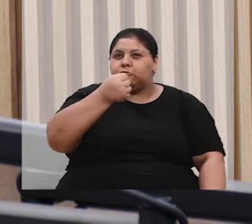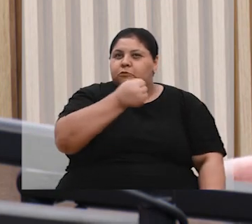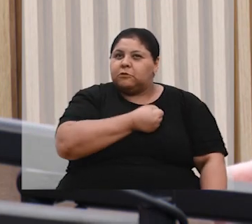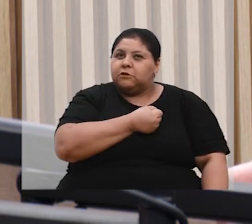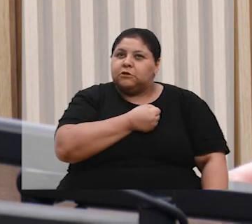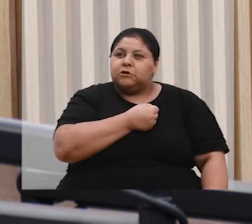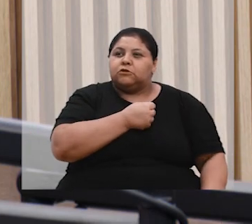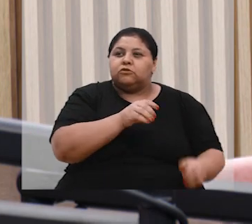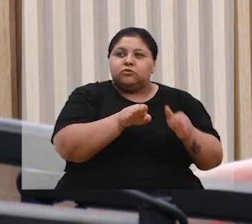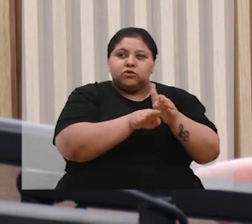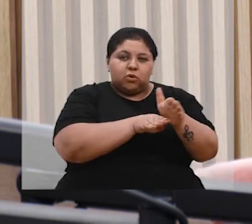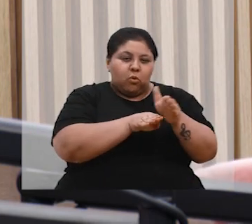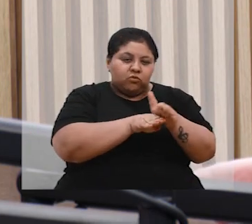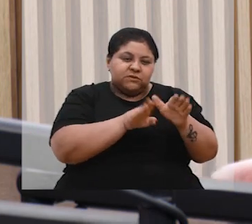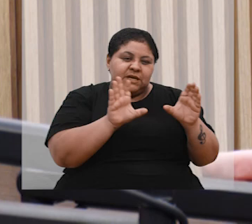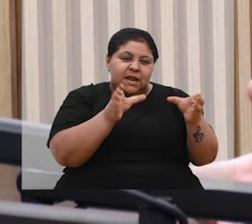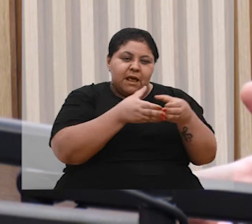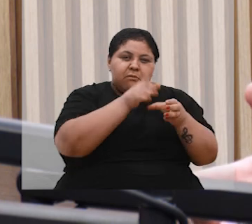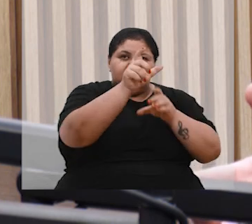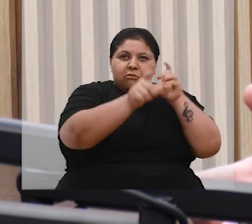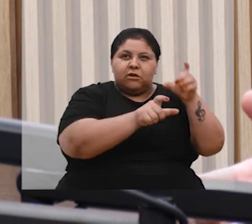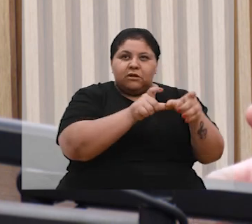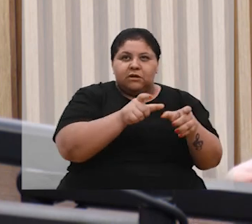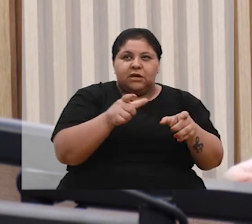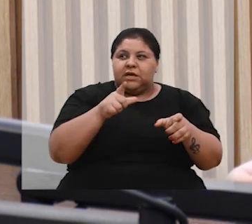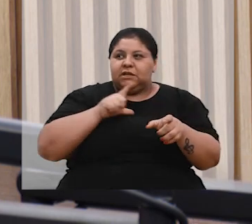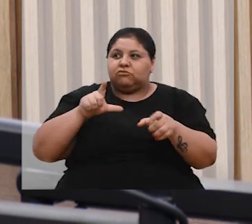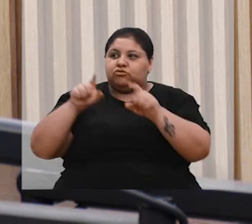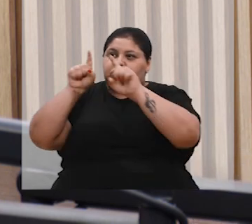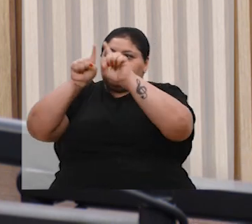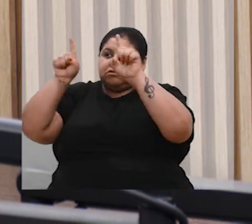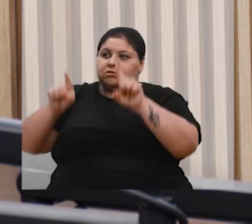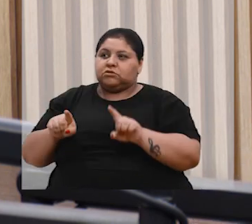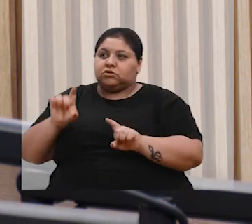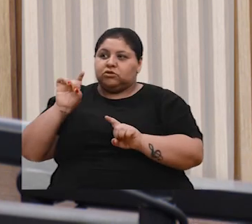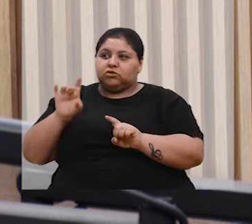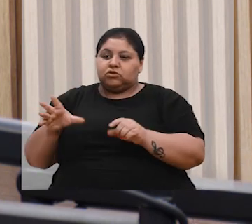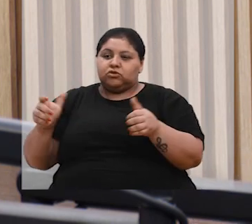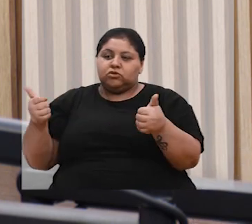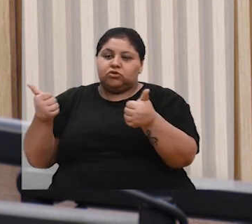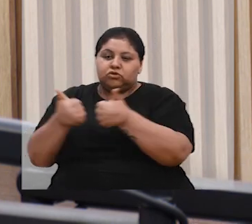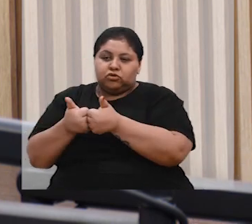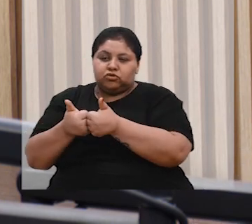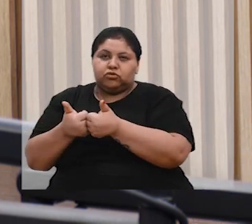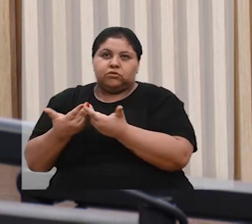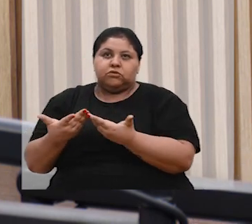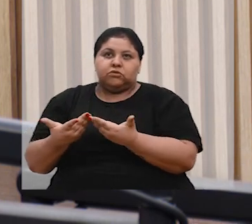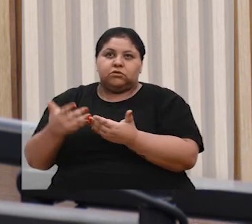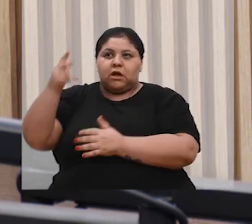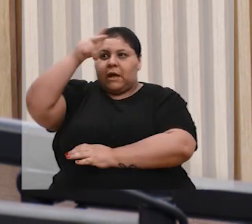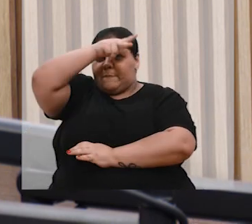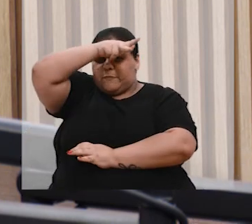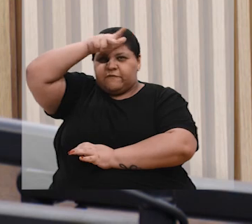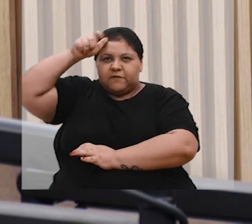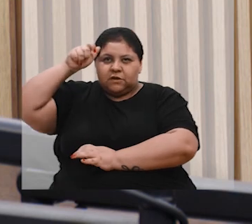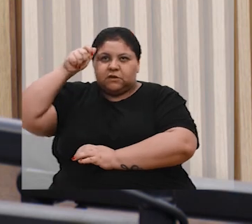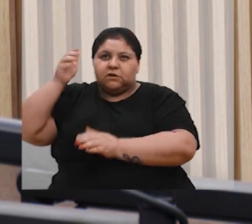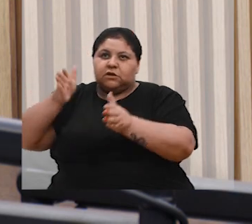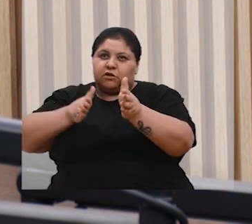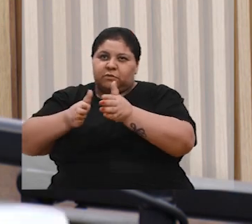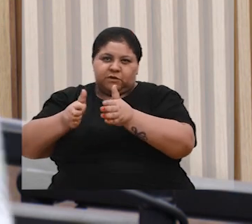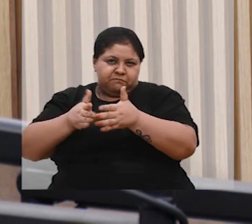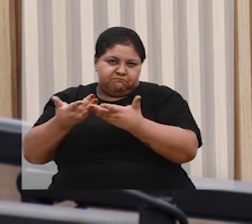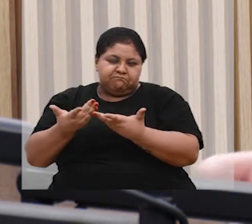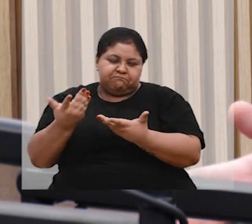de conselheiros e nenhum funcionário, ficasse situado junto à intendência, à prefeitura, né? À época chamava de